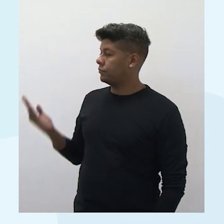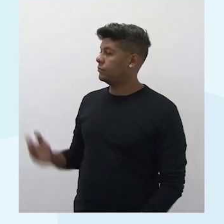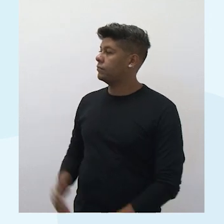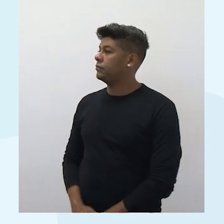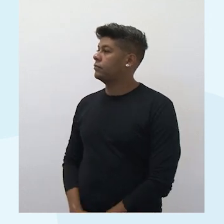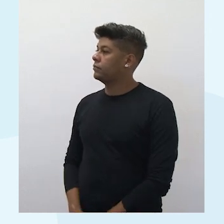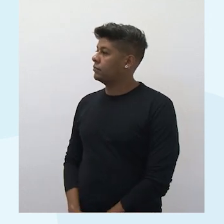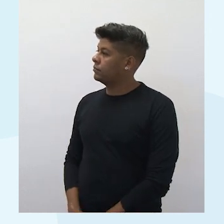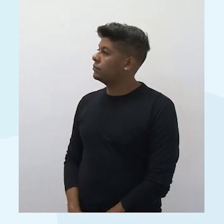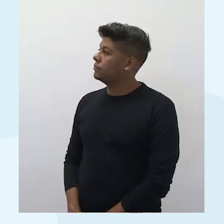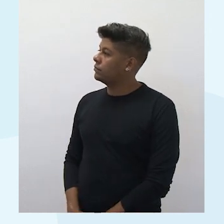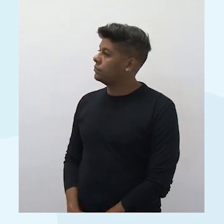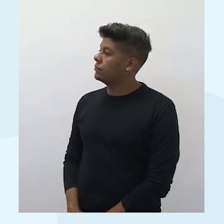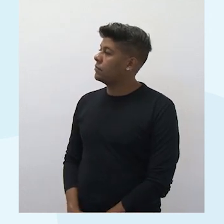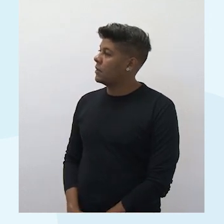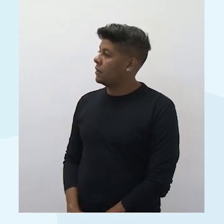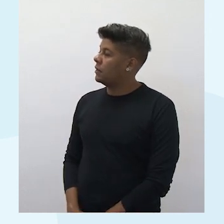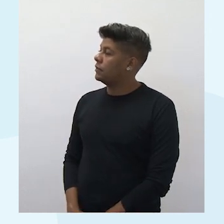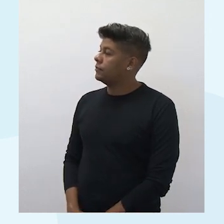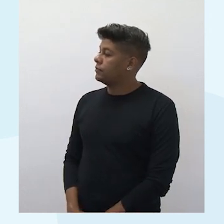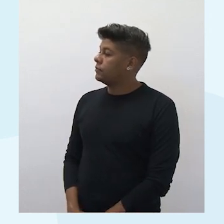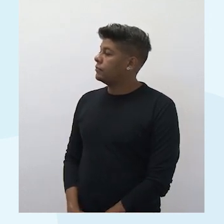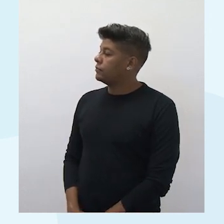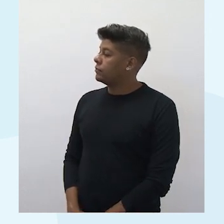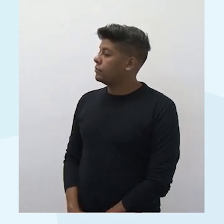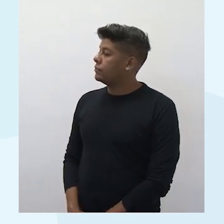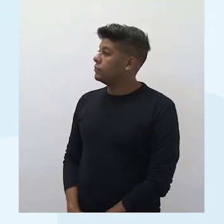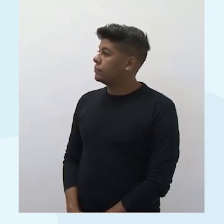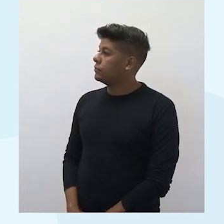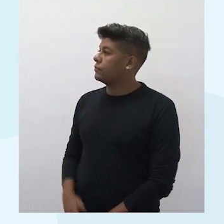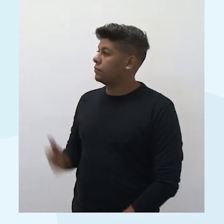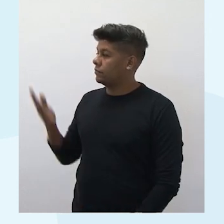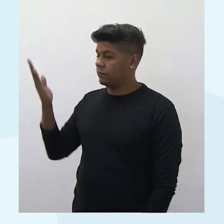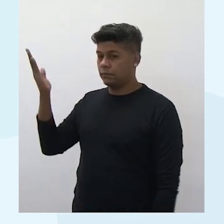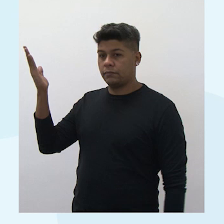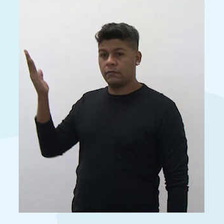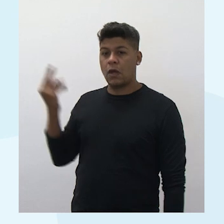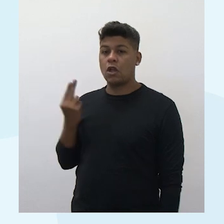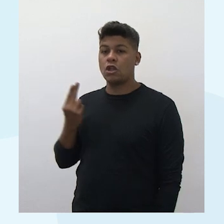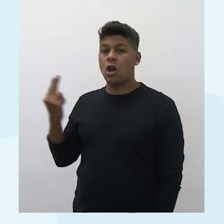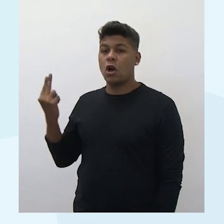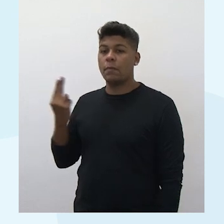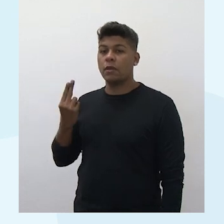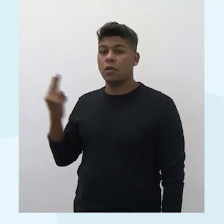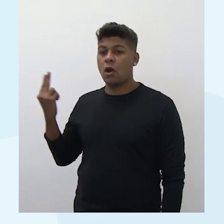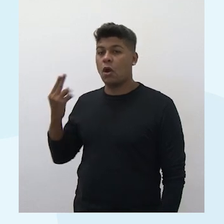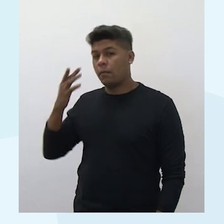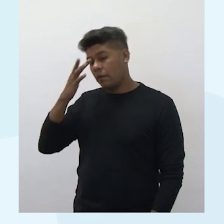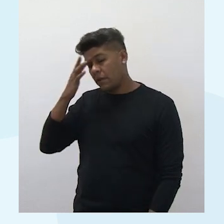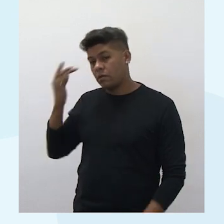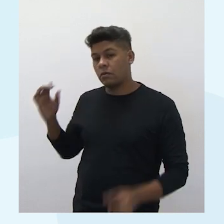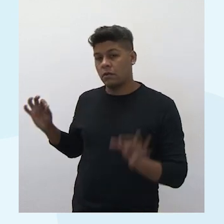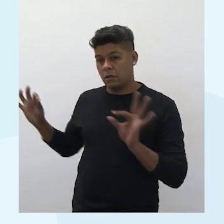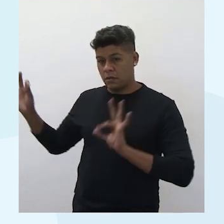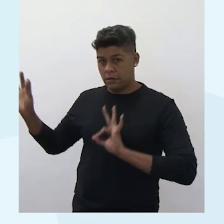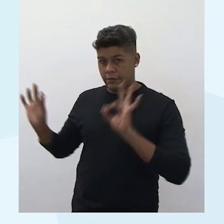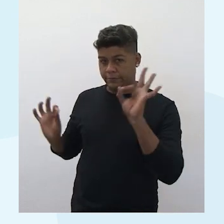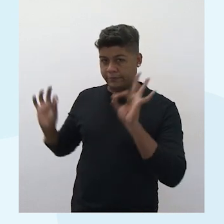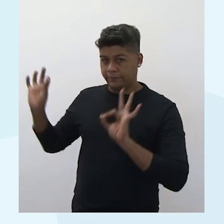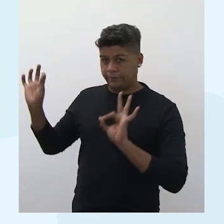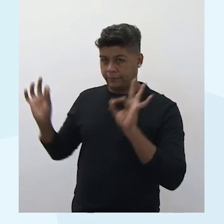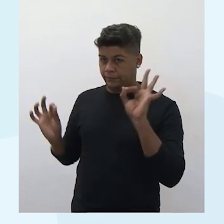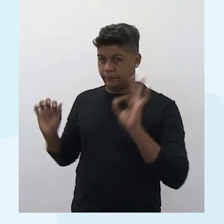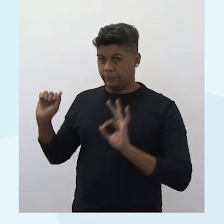Graziela Alvarenga dos Santos, eu, Marcelo Navarro da Silva, o Marcos Paulo Fernandes dos Santos, que é o novo integrante da área,